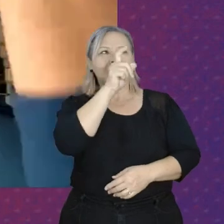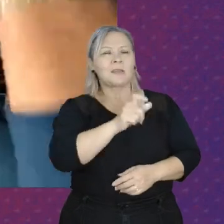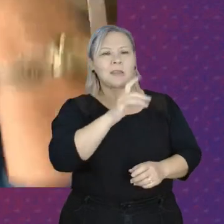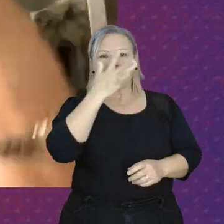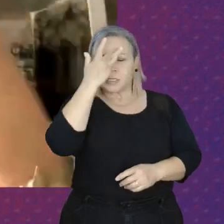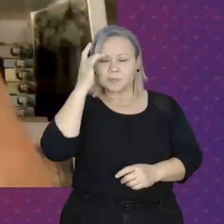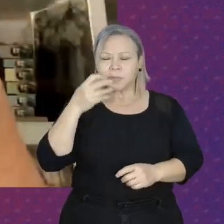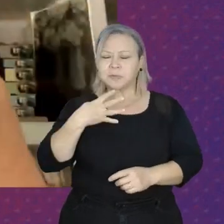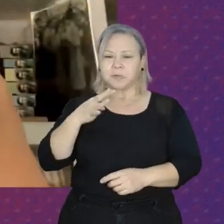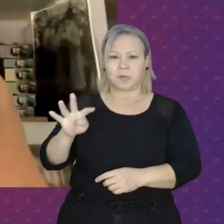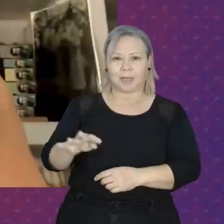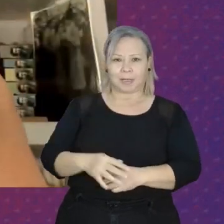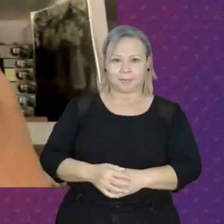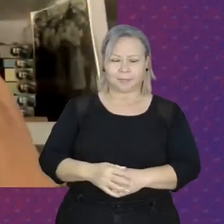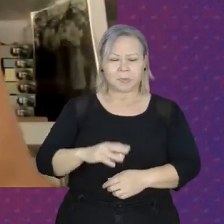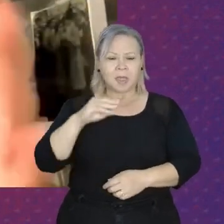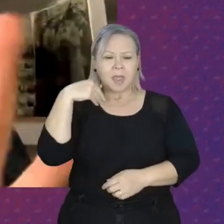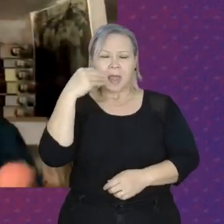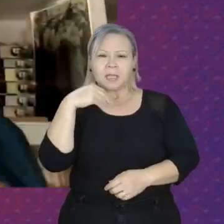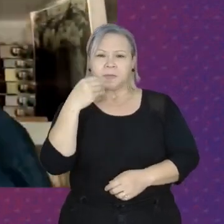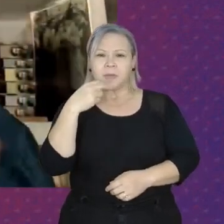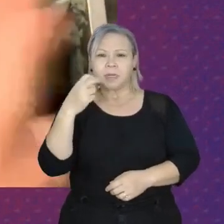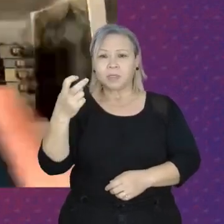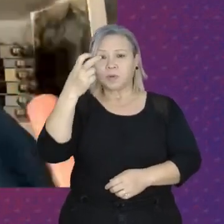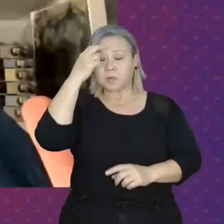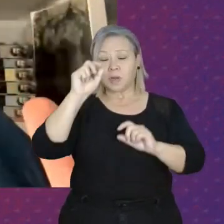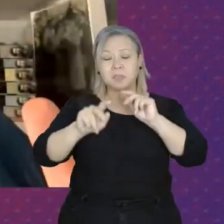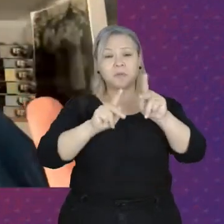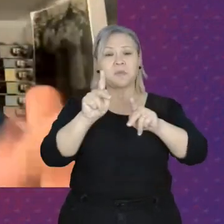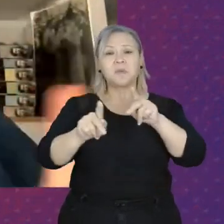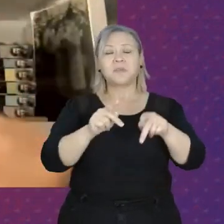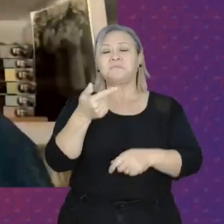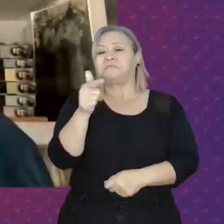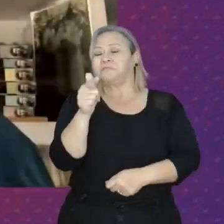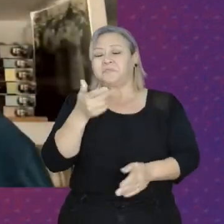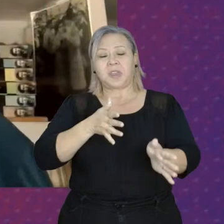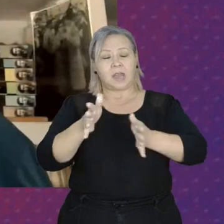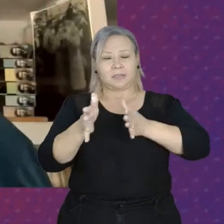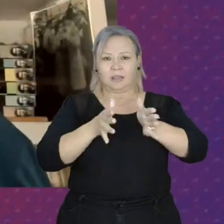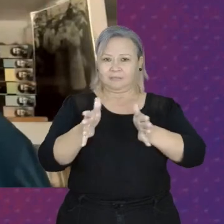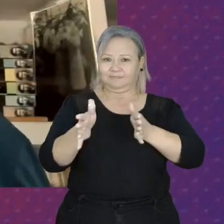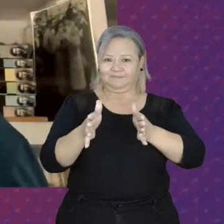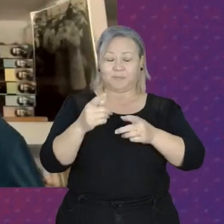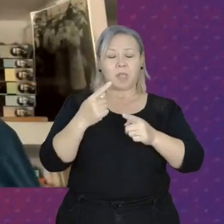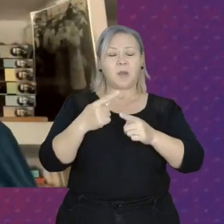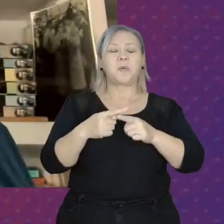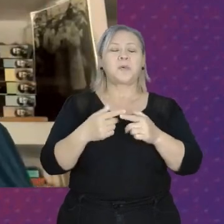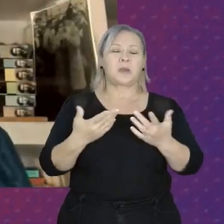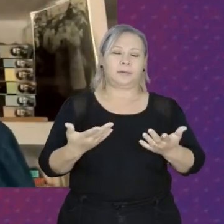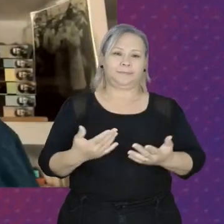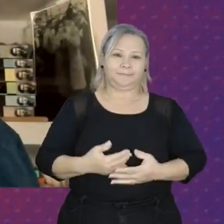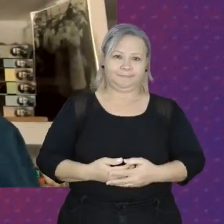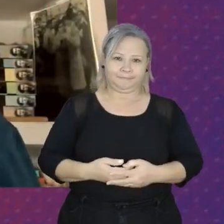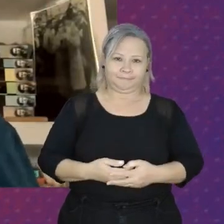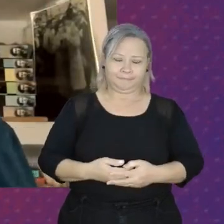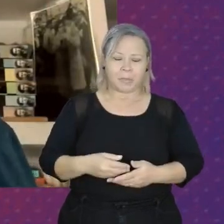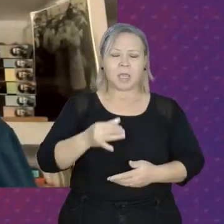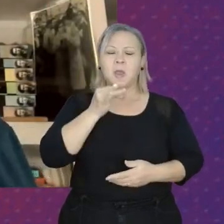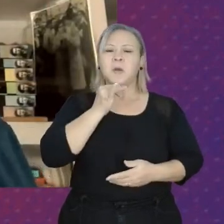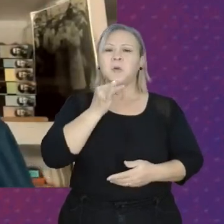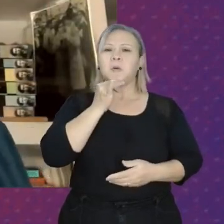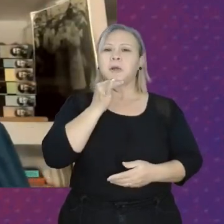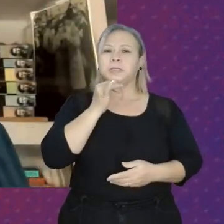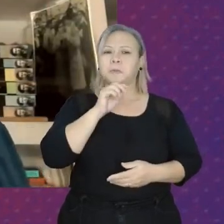experiência cultural mais global, essas populações não têm acesso. Por quê? Vou dar um exemplo aqui